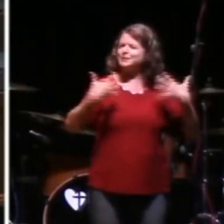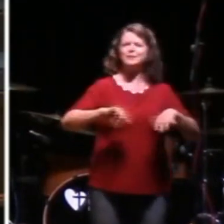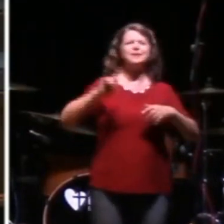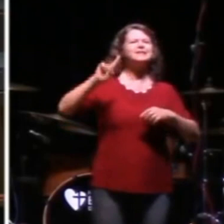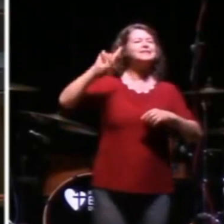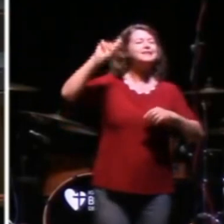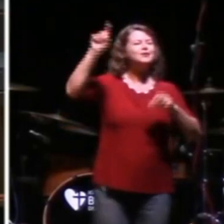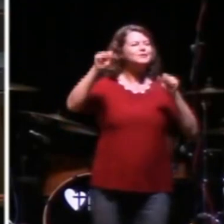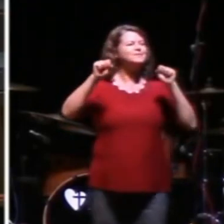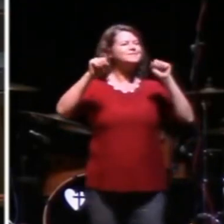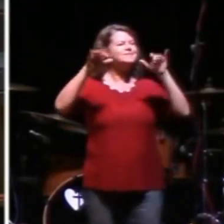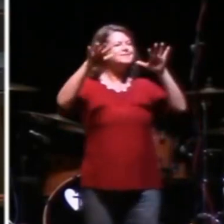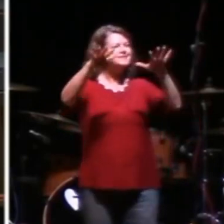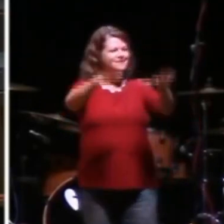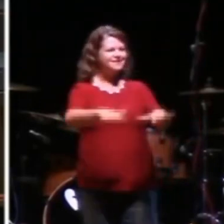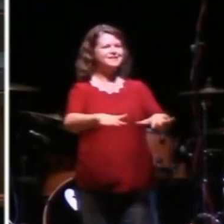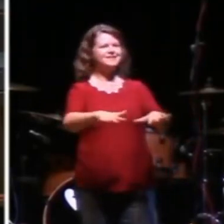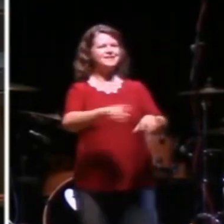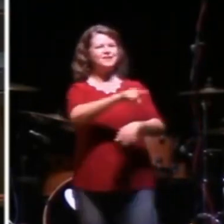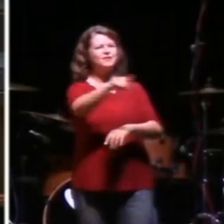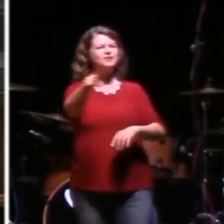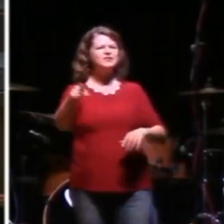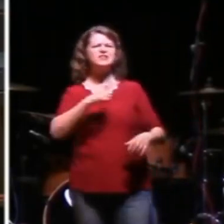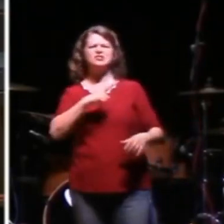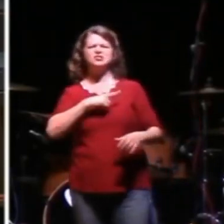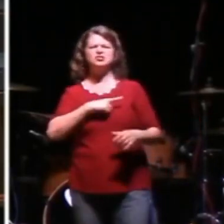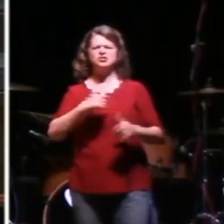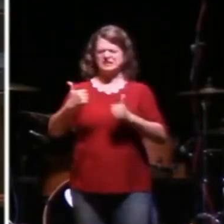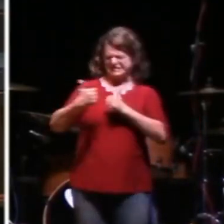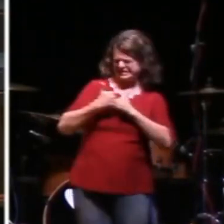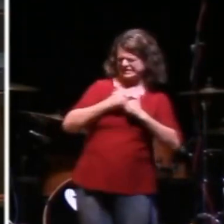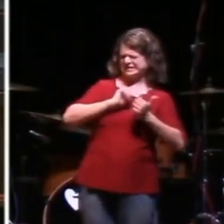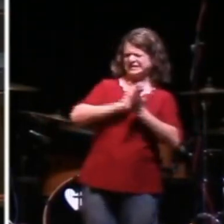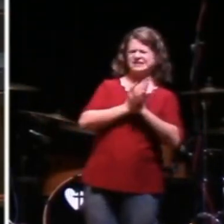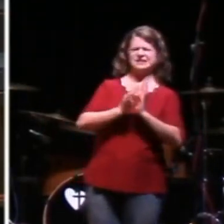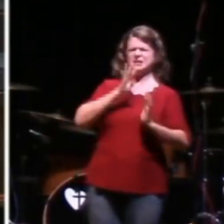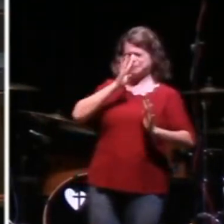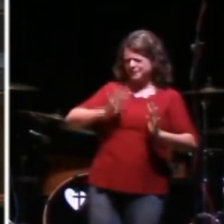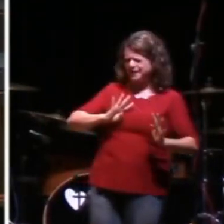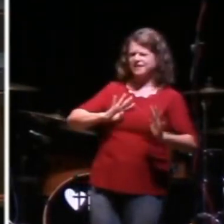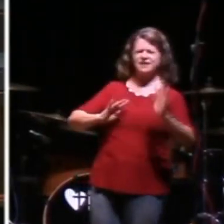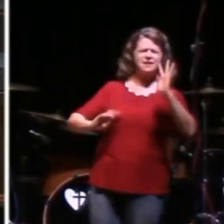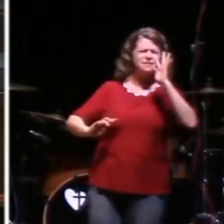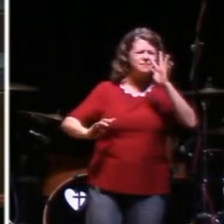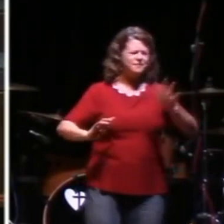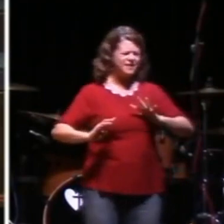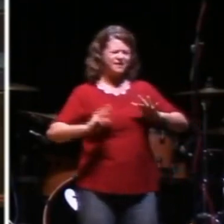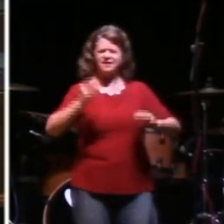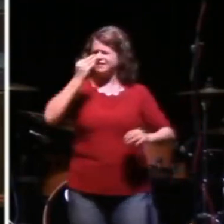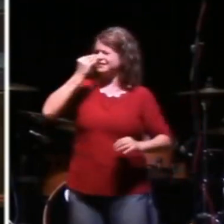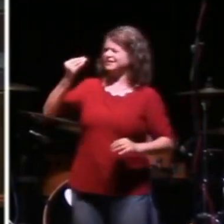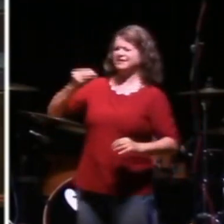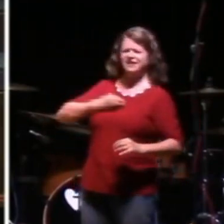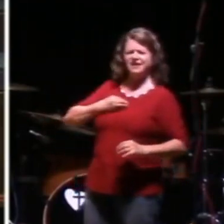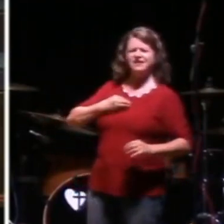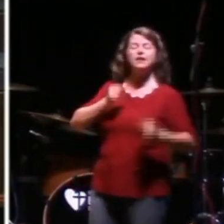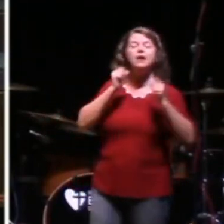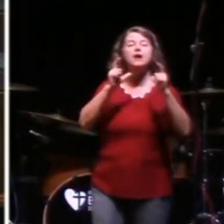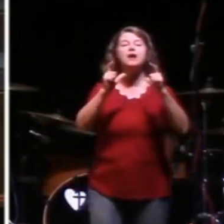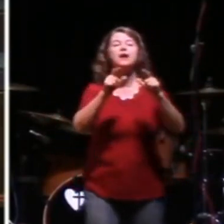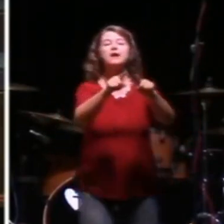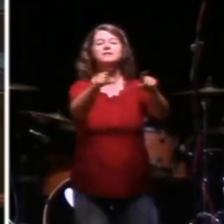deus não deixa barato você que está perseguindo você que tá sendo humilhado você que tá sendo expressado escute